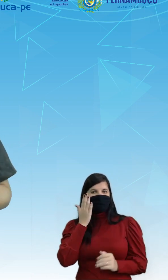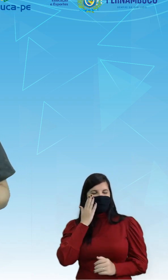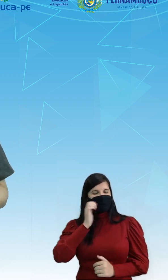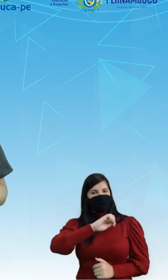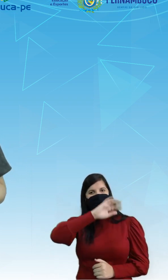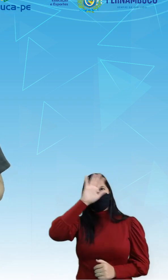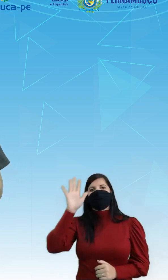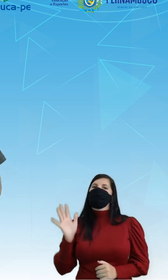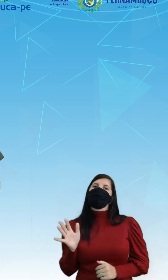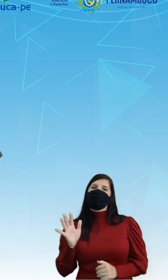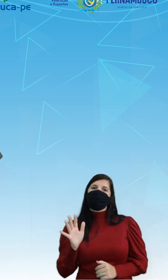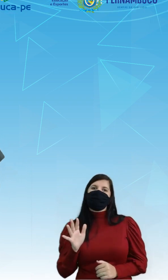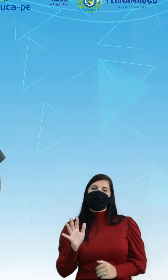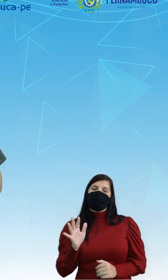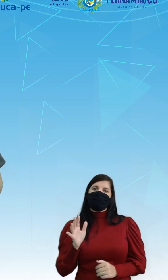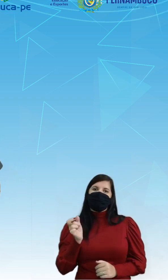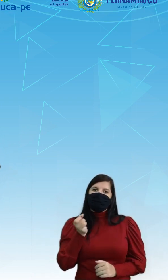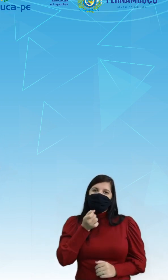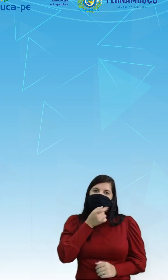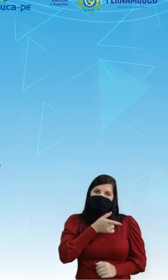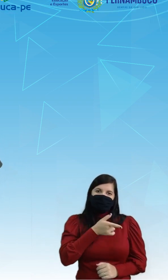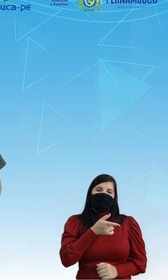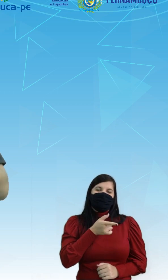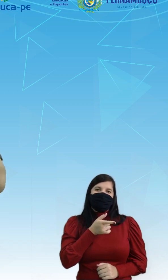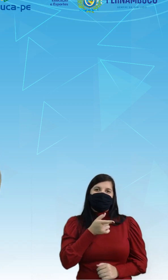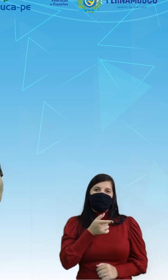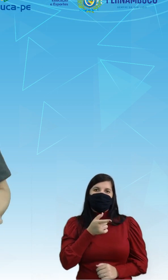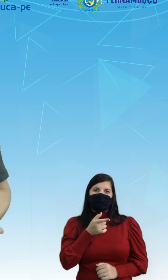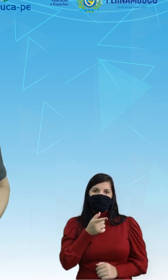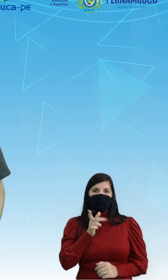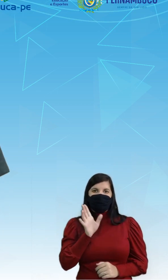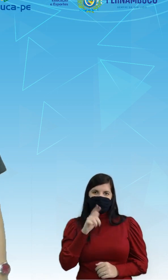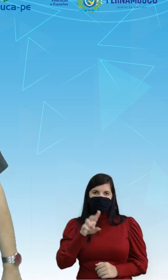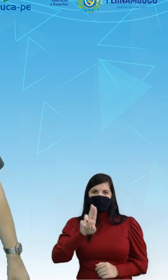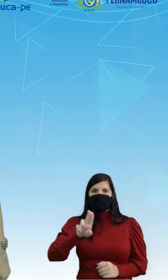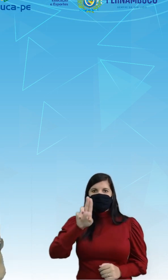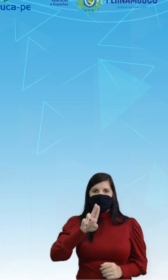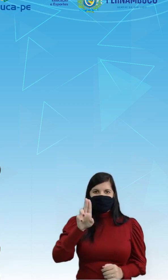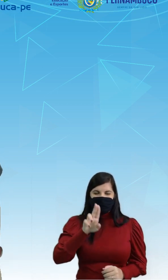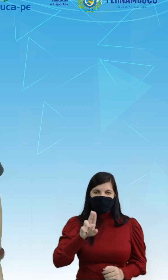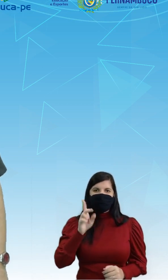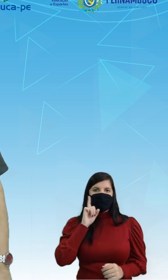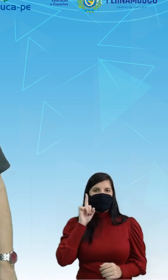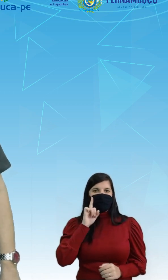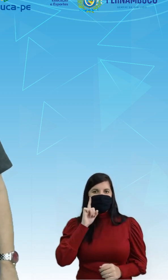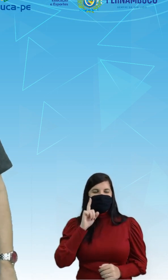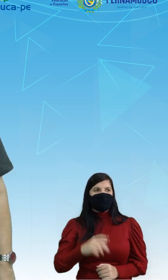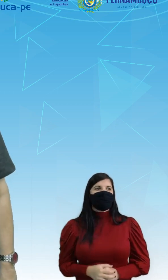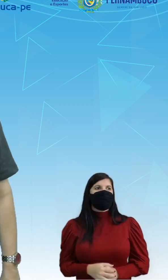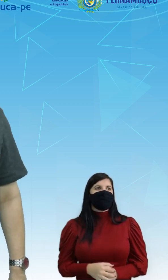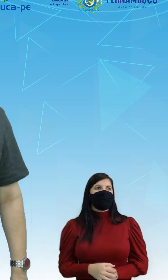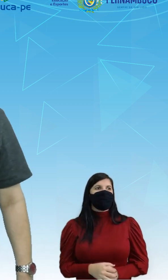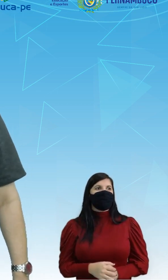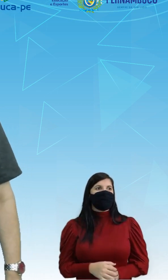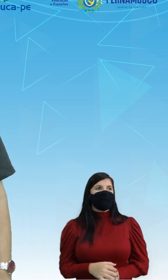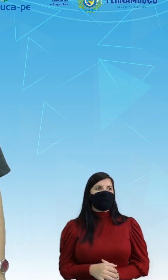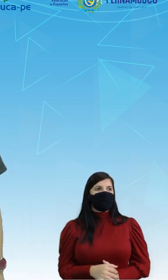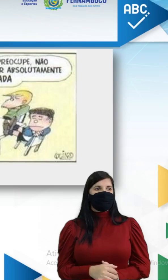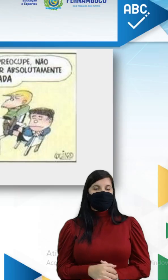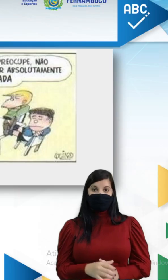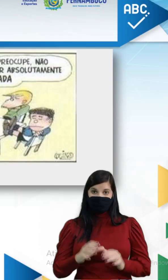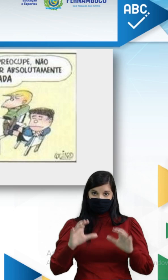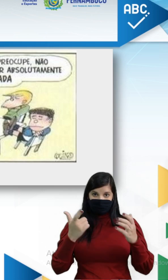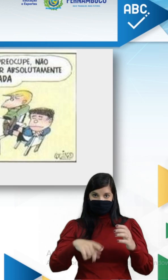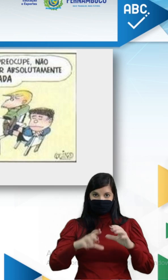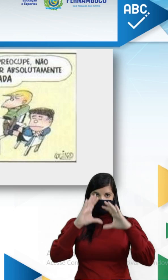muito bem a ironia, que é um recurso que nós utilizamos em nosso dia a dia. Acompanhe a leitura dessa